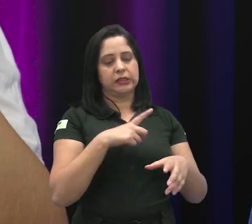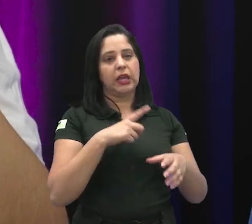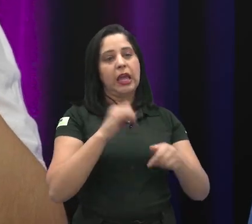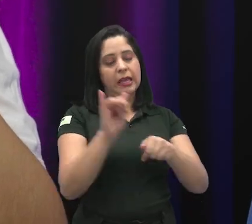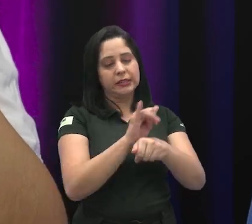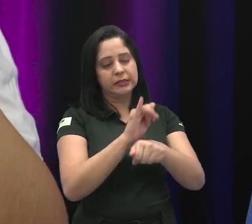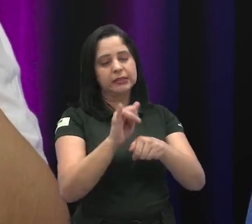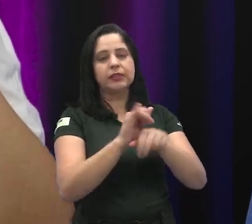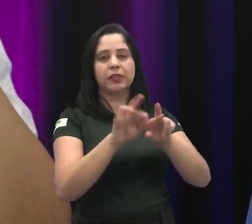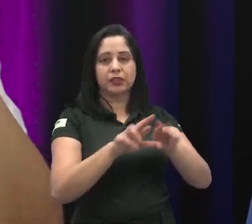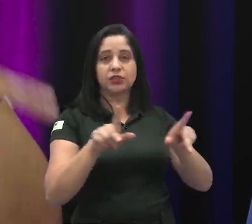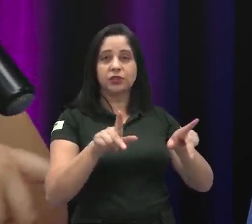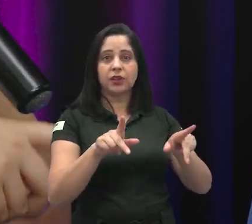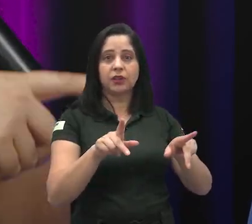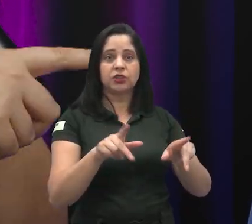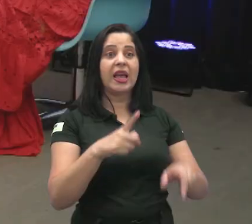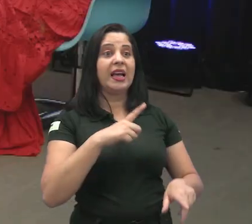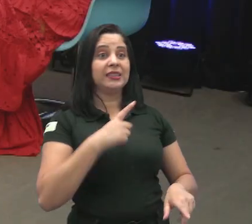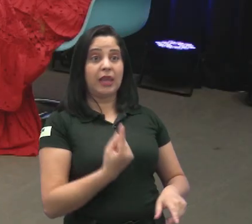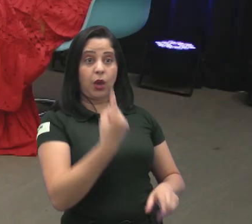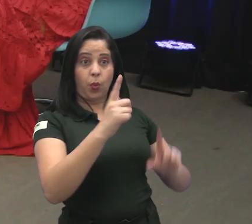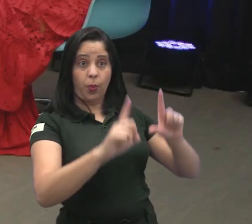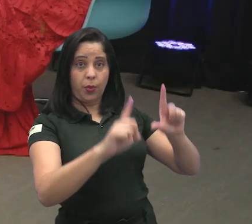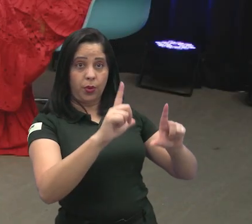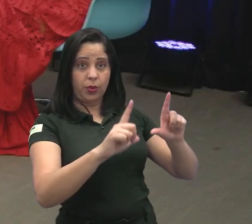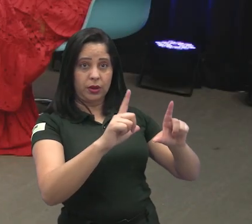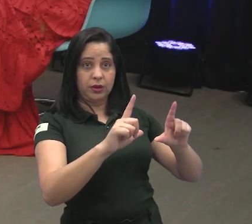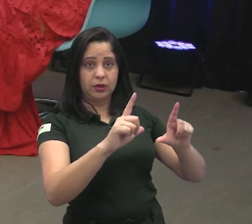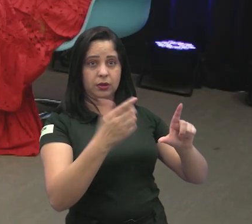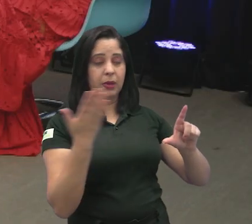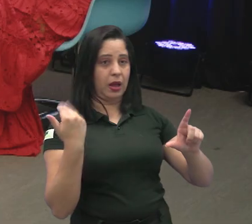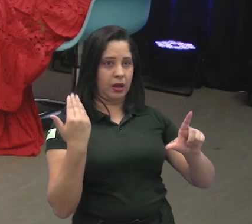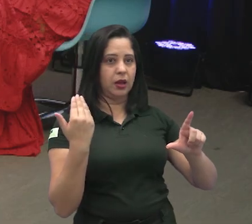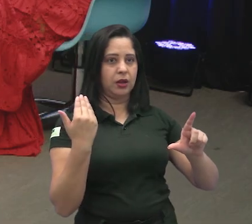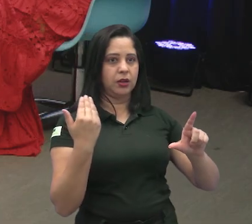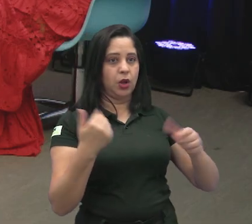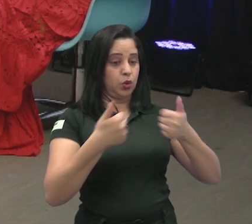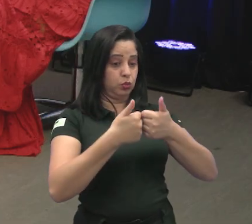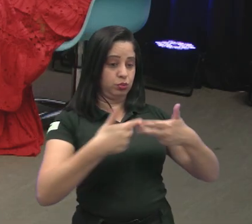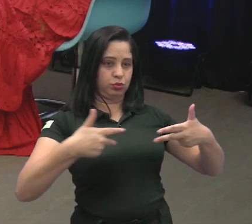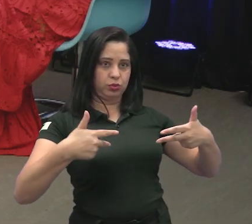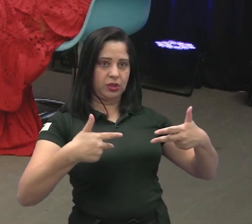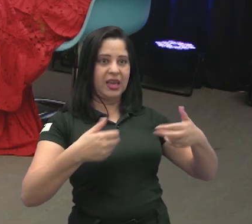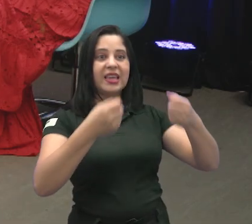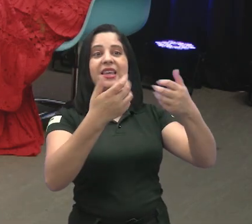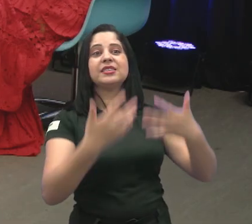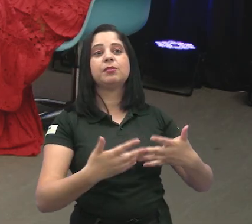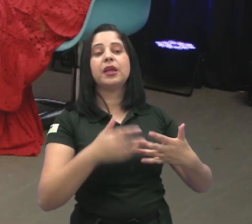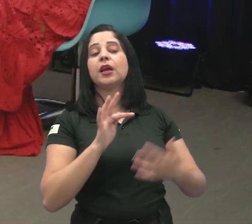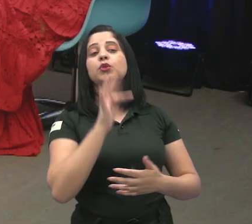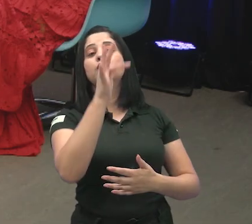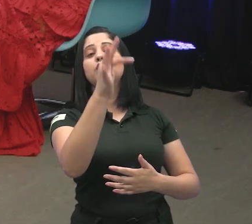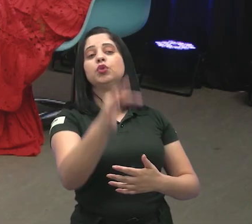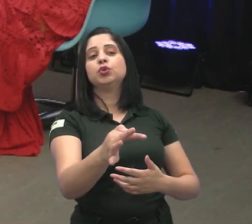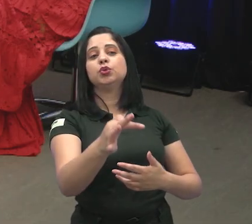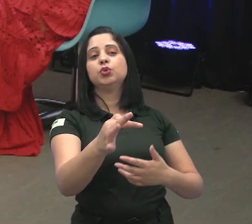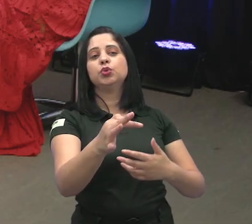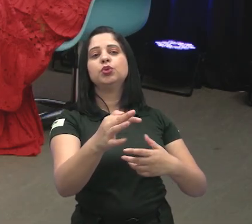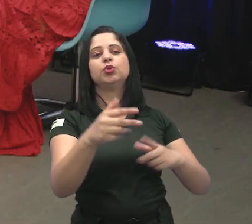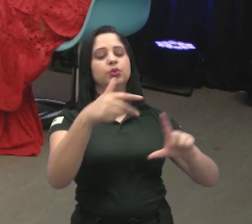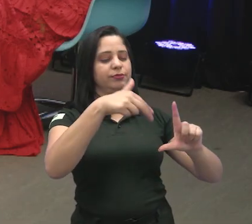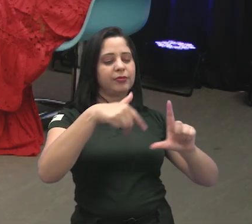entretenimento também. Então, inclusive, até um programa que os meninos fizeram um tempo atrás, não tá ligado, de futuro do entretenimento, a gente falou bastante sobre